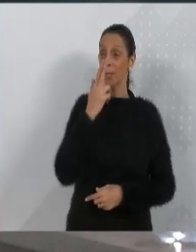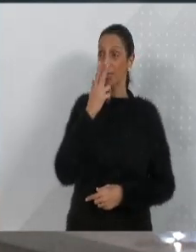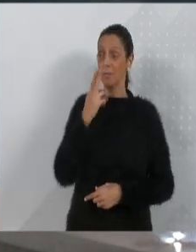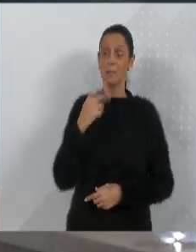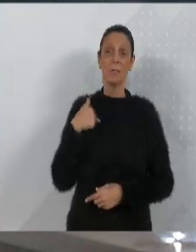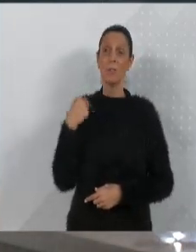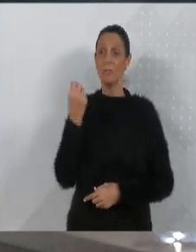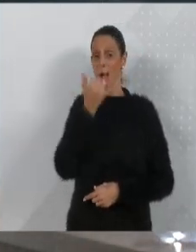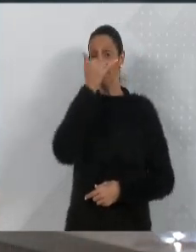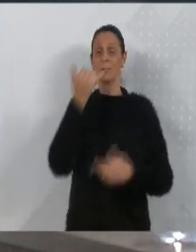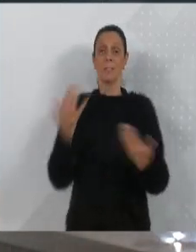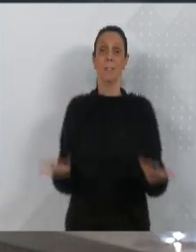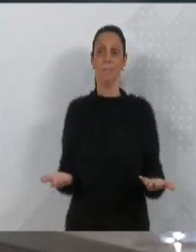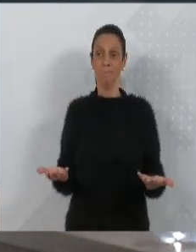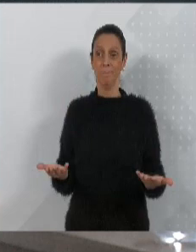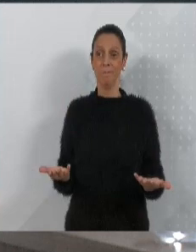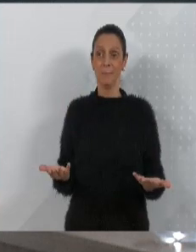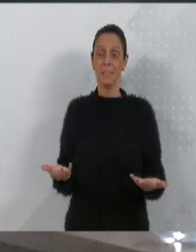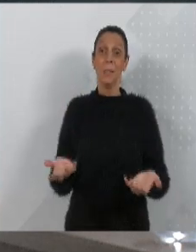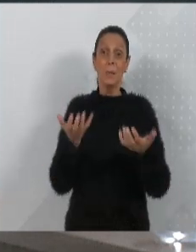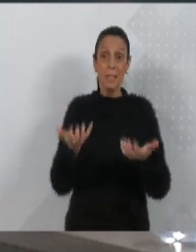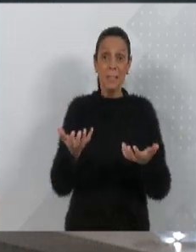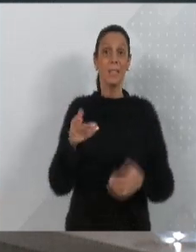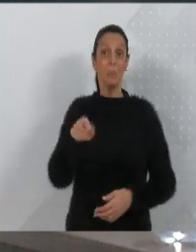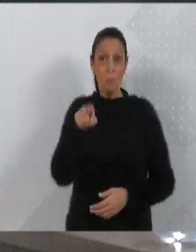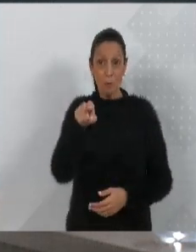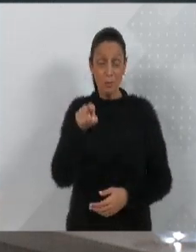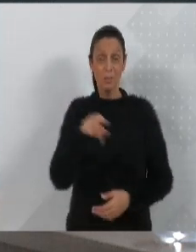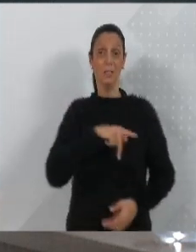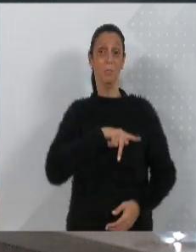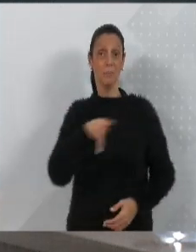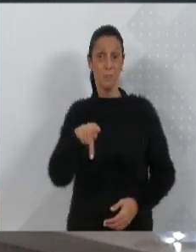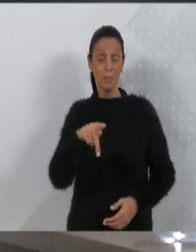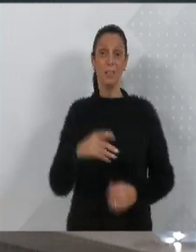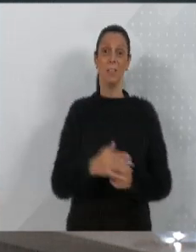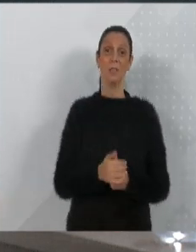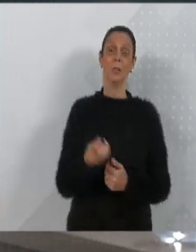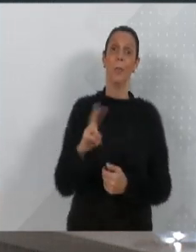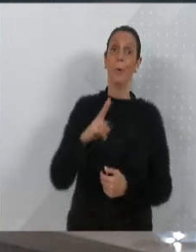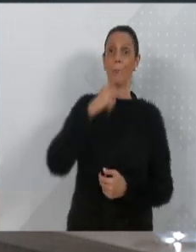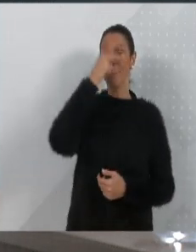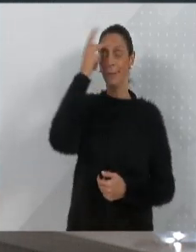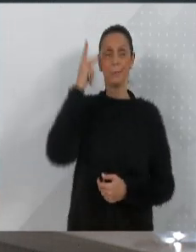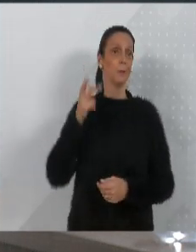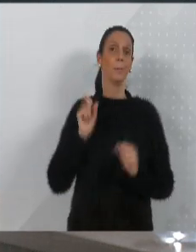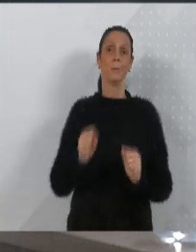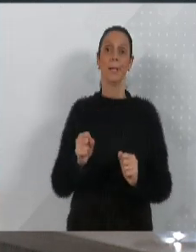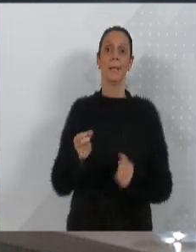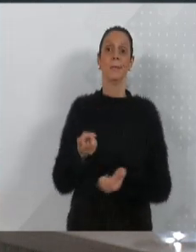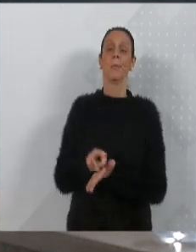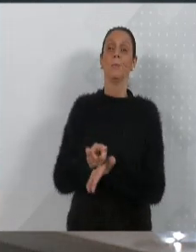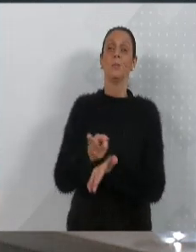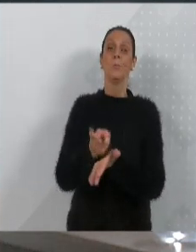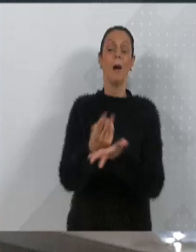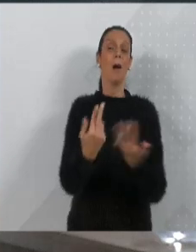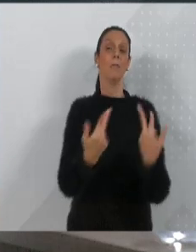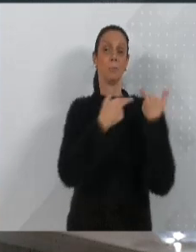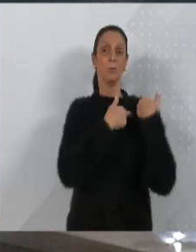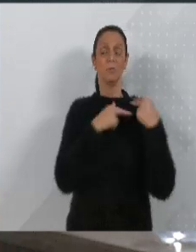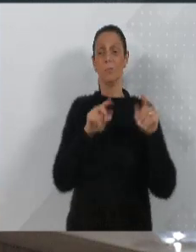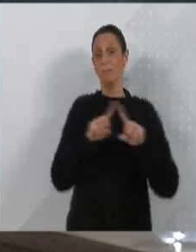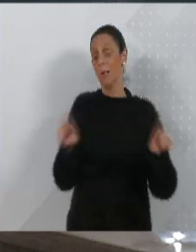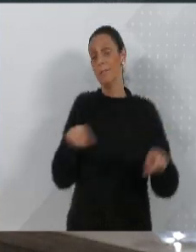bom se vossa excelência pudesse presidir ou alguém que está aqui eternamente a a a as instalações do Sesi Mas como isso não